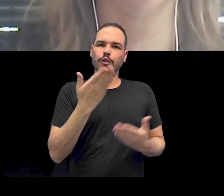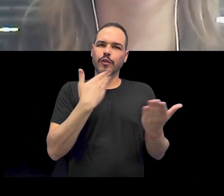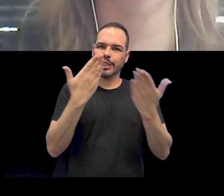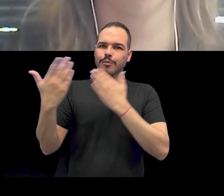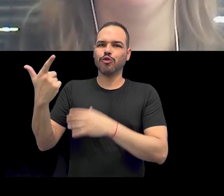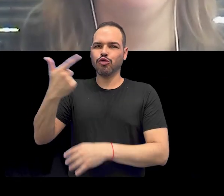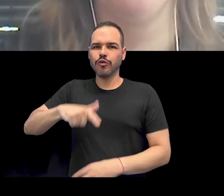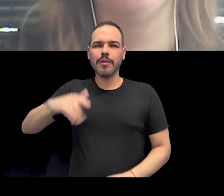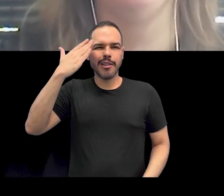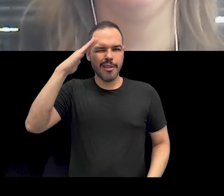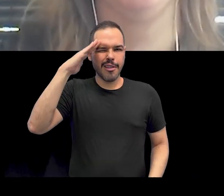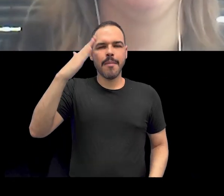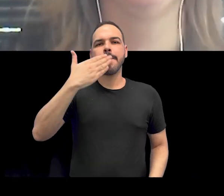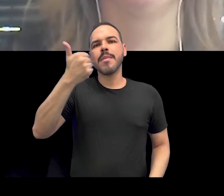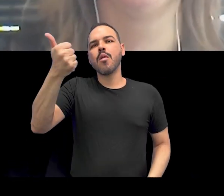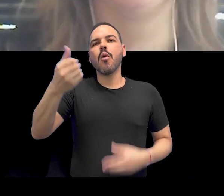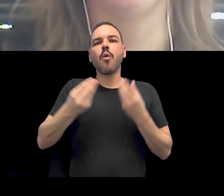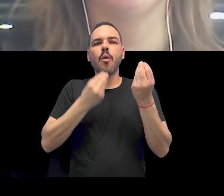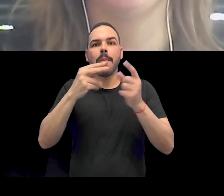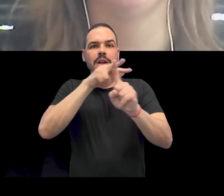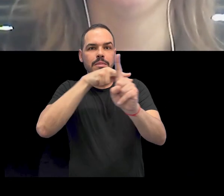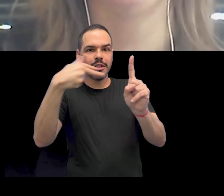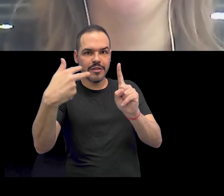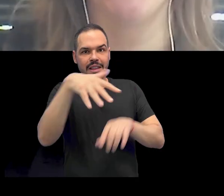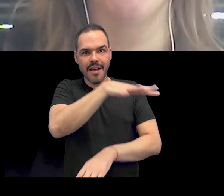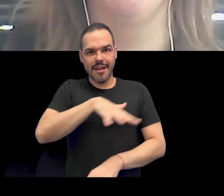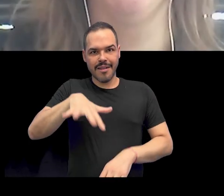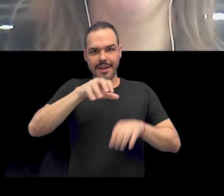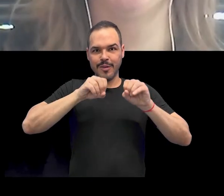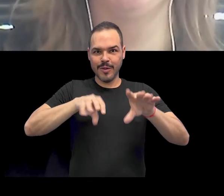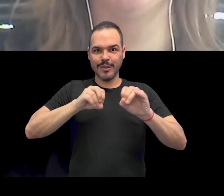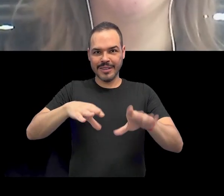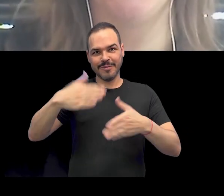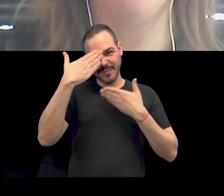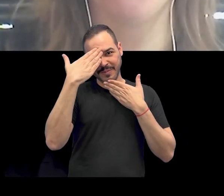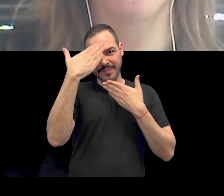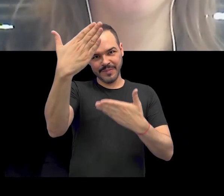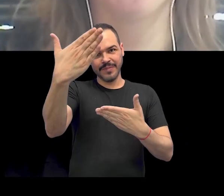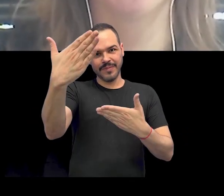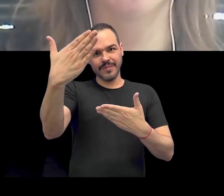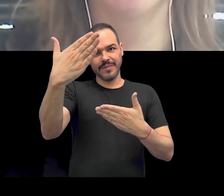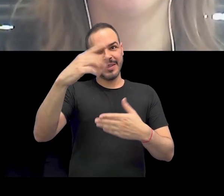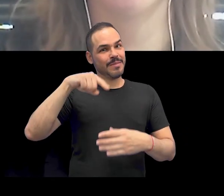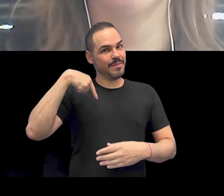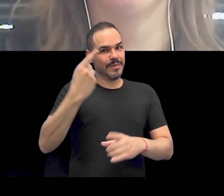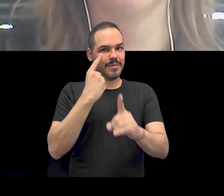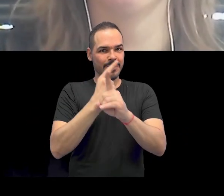isso a partir da perspectiva educacional. Obrigada e a gente se vê.